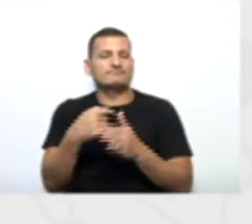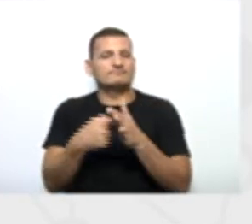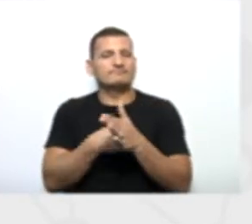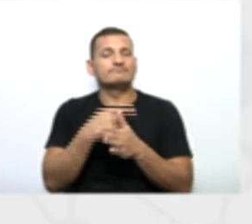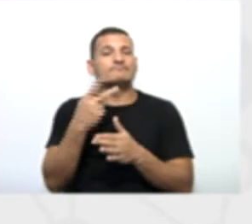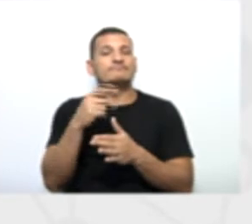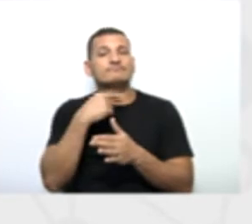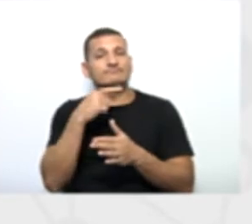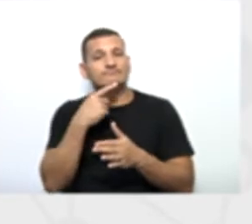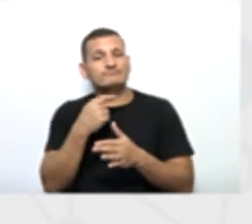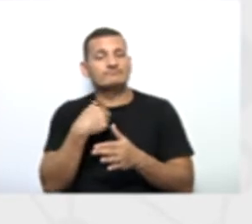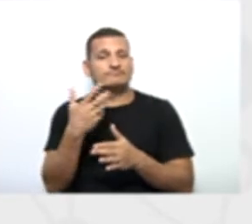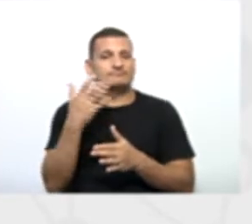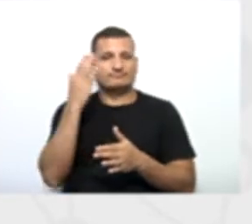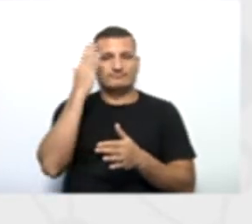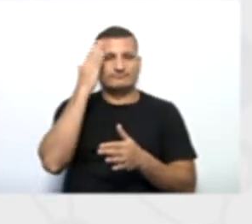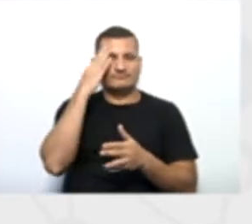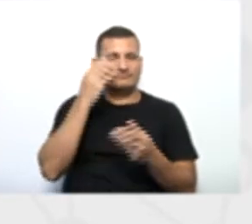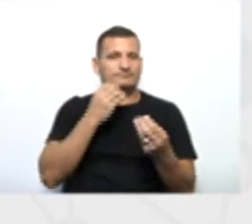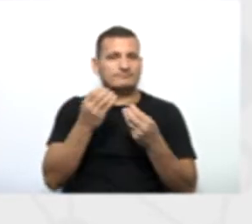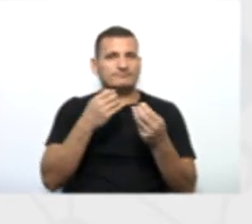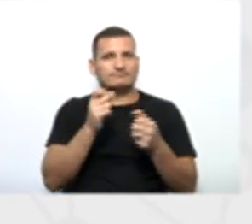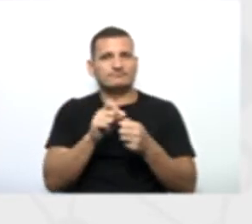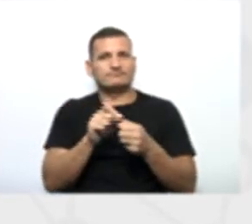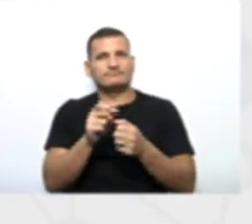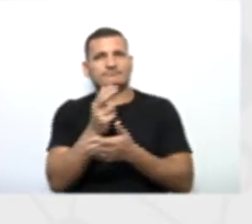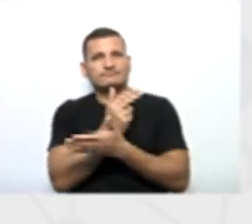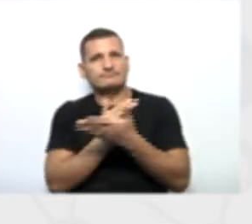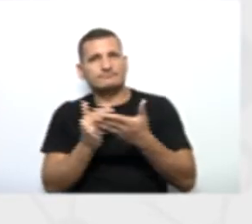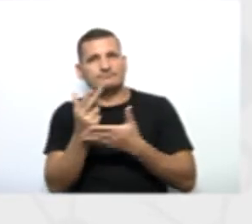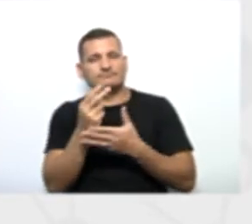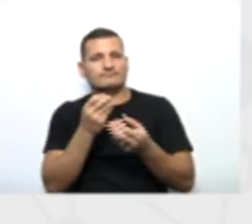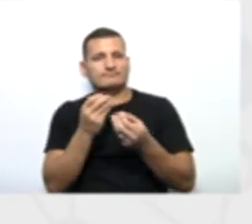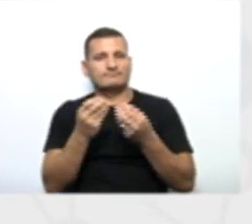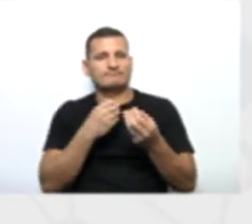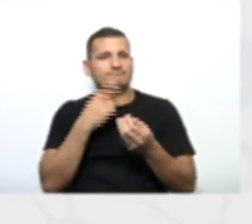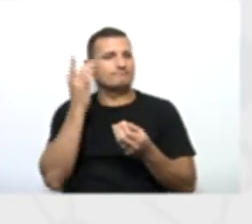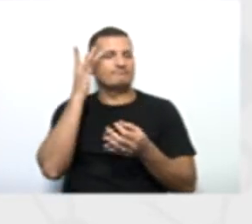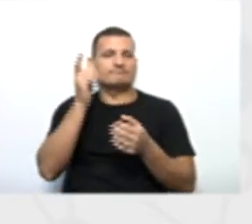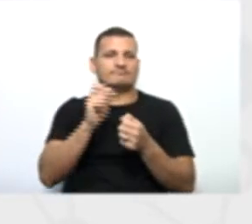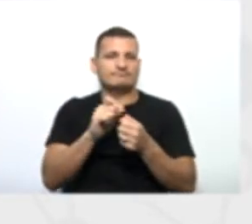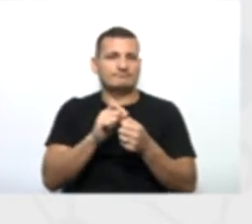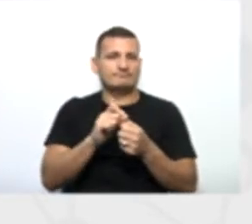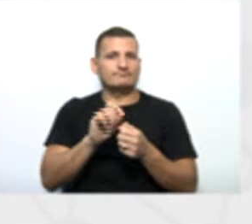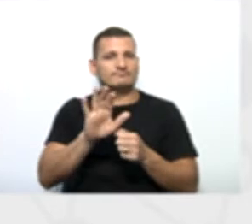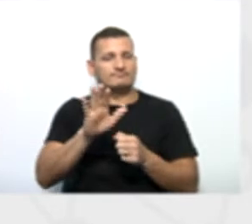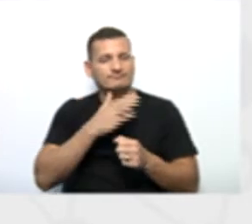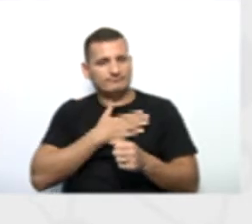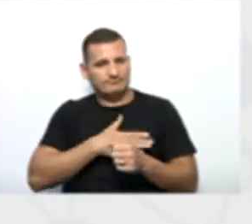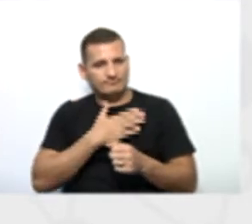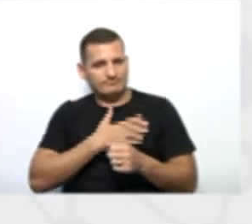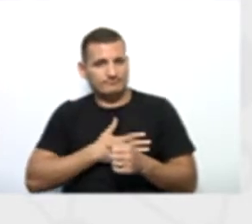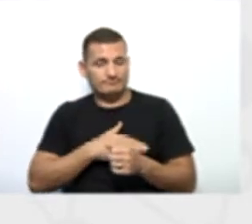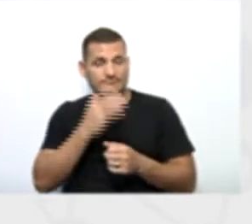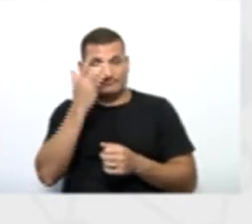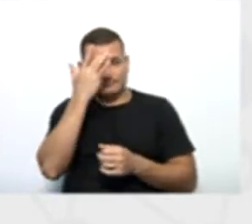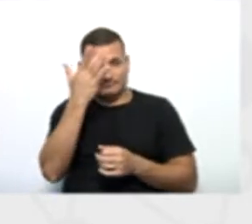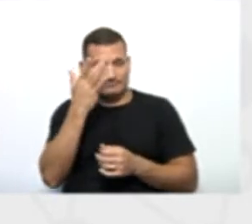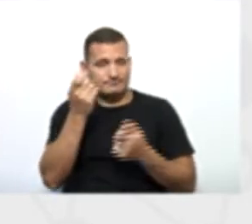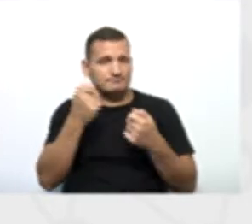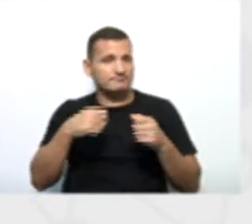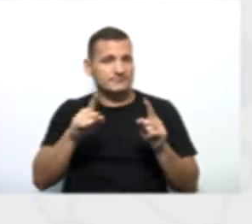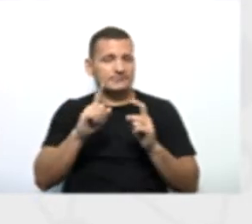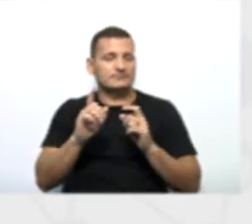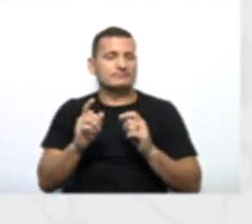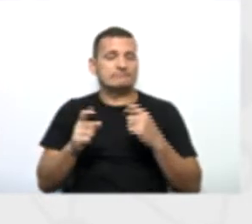sua dúvida? Professor, eu quero saber como é que se faz esse mapa, como é que faz esse croquis aí, esse negócio, eu não sei fazer não, professor. Calma, é muito fácil, não